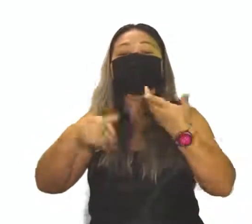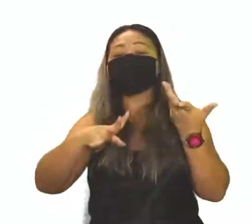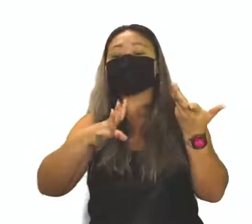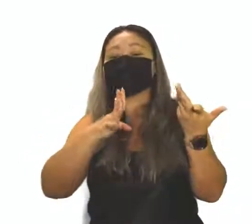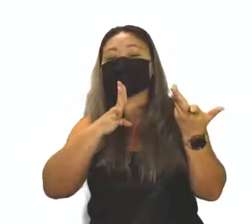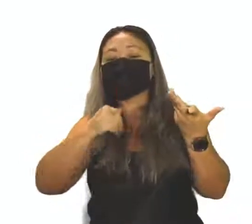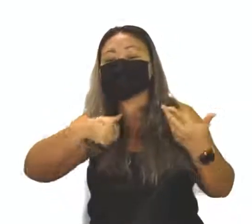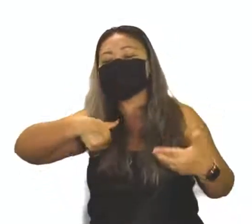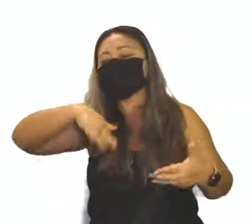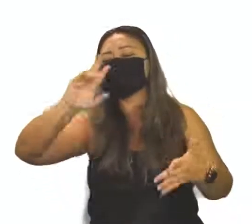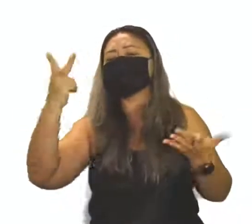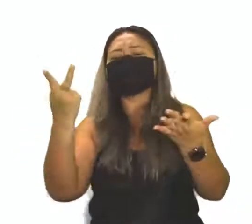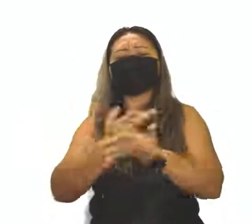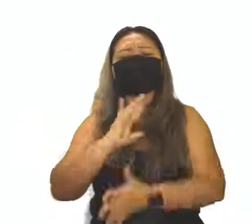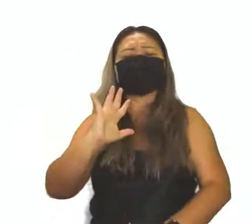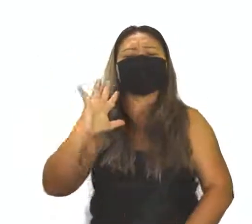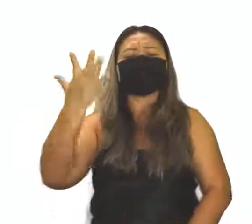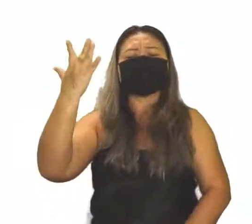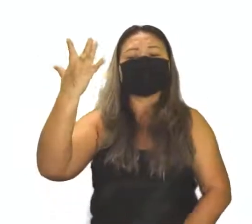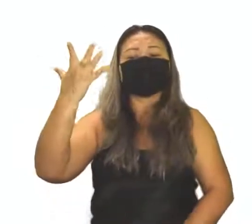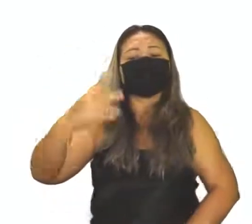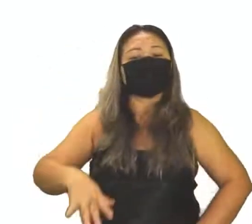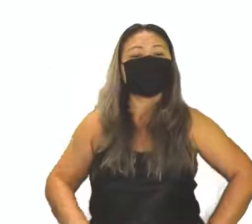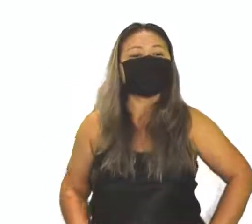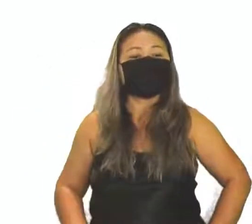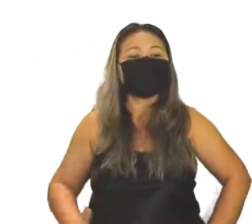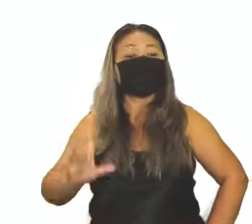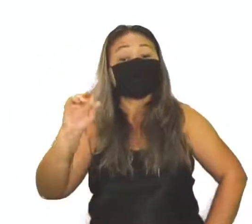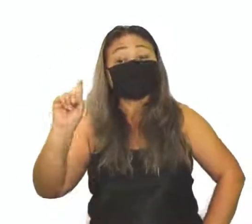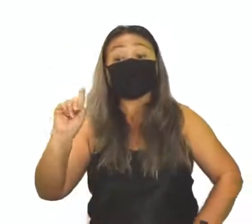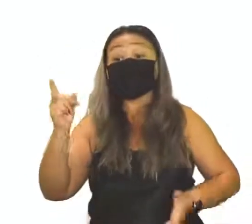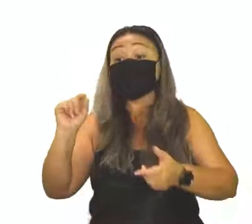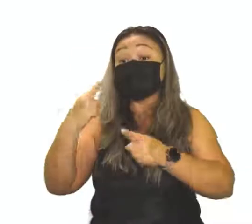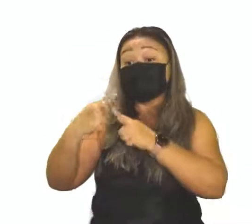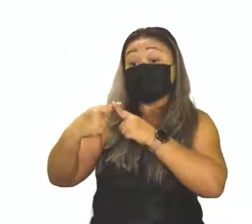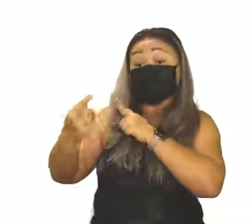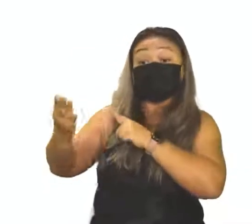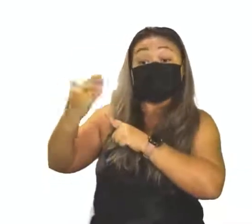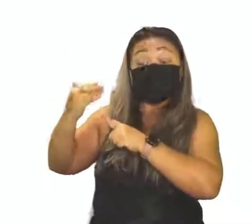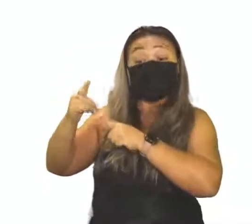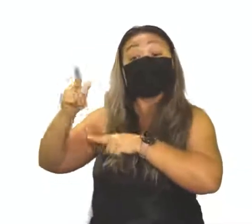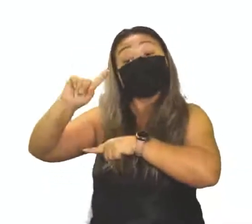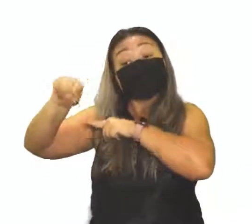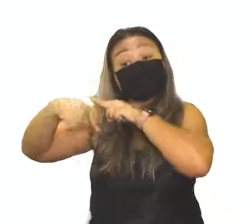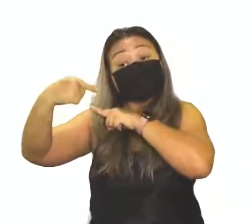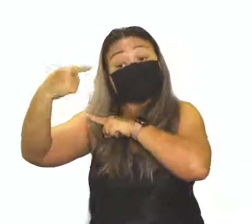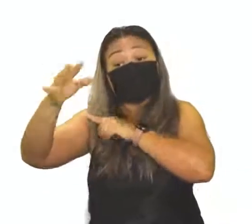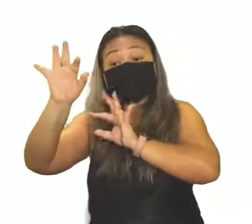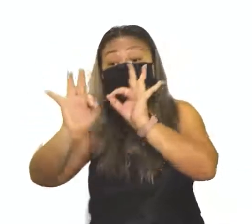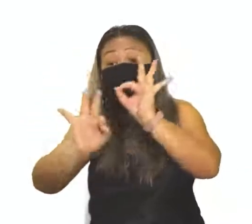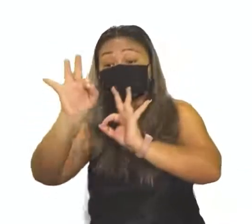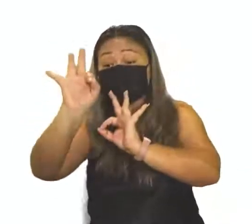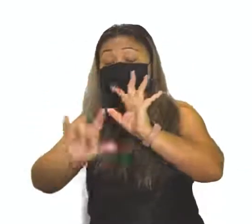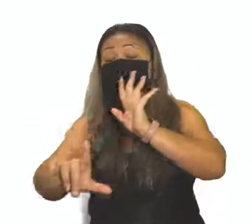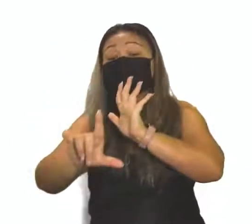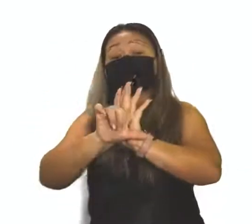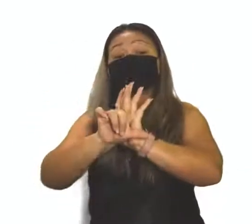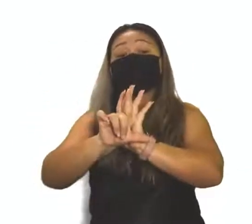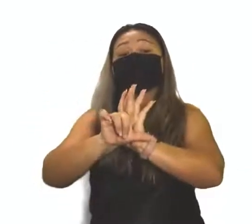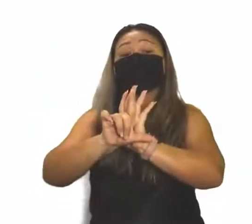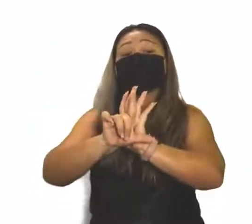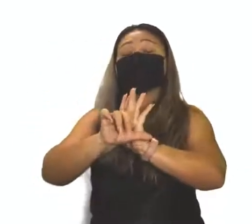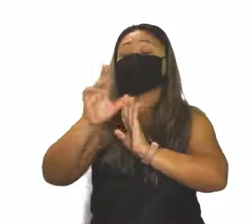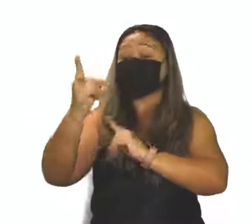do fenômeno, né? Além da realidade. Suas causas e leis. No conhecimento